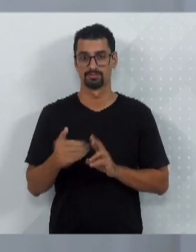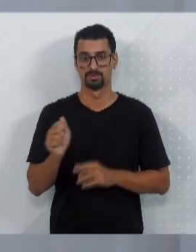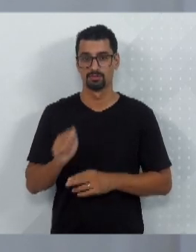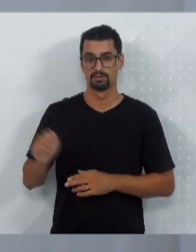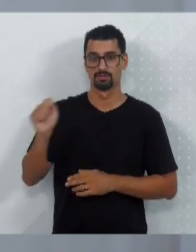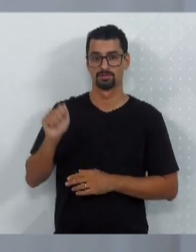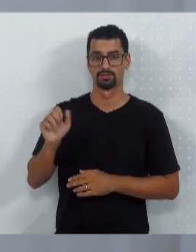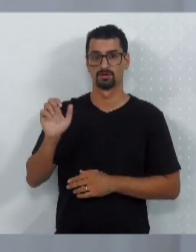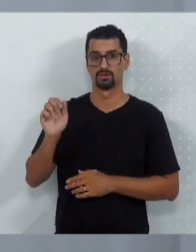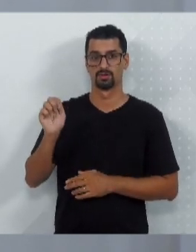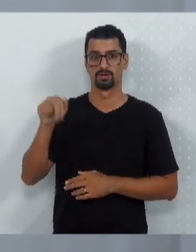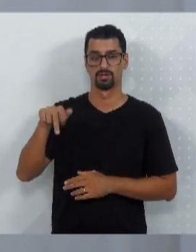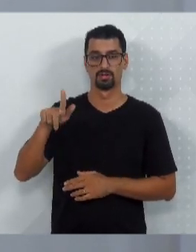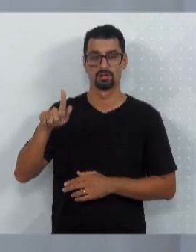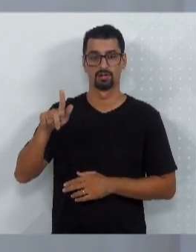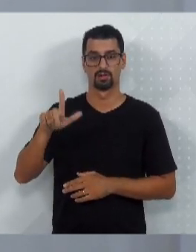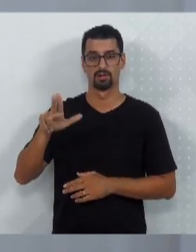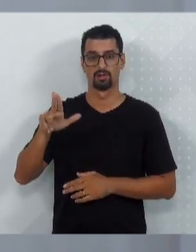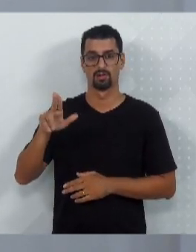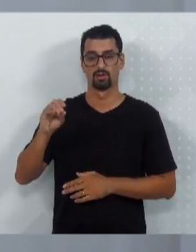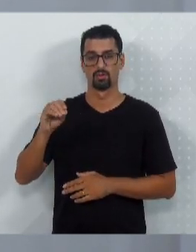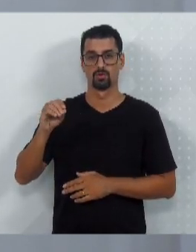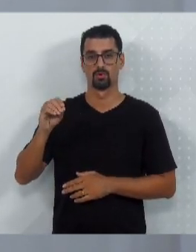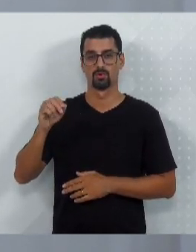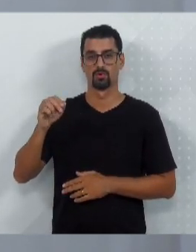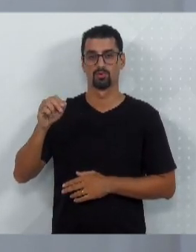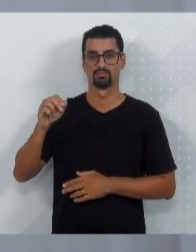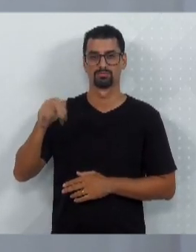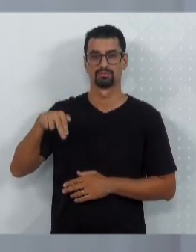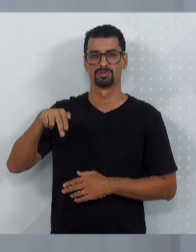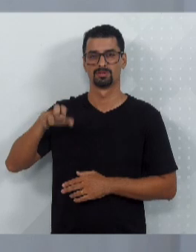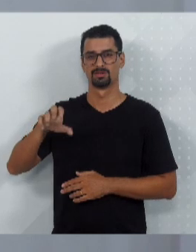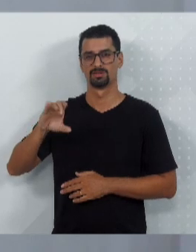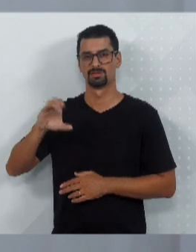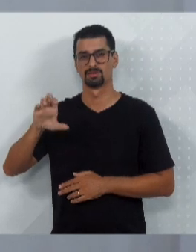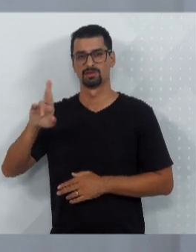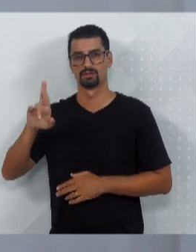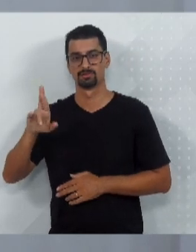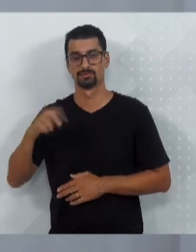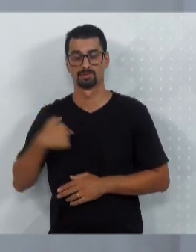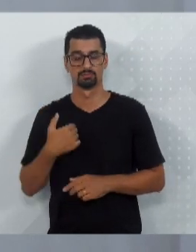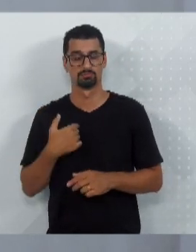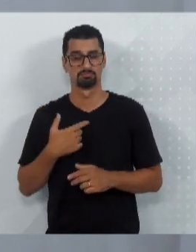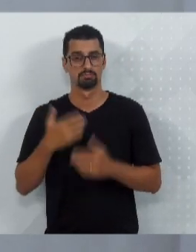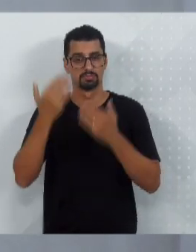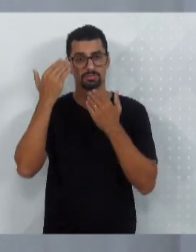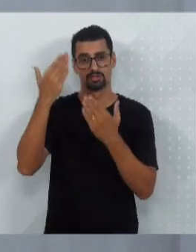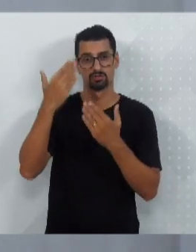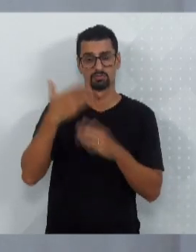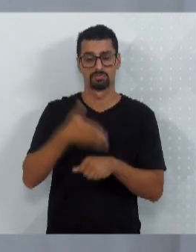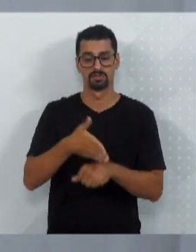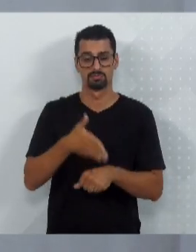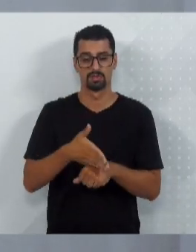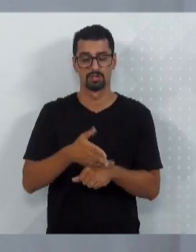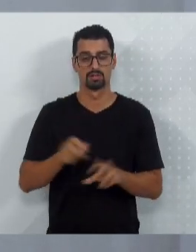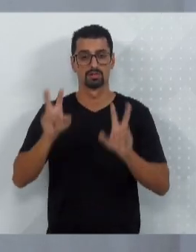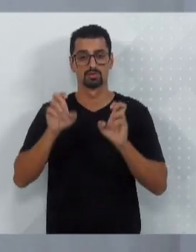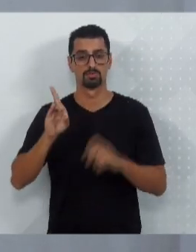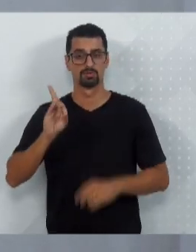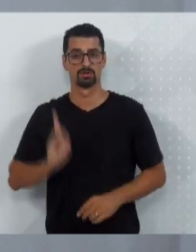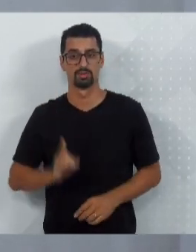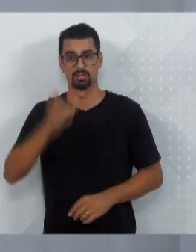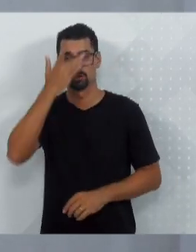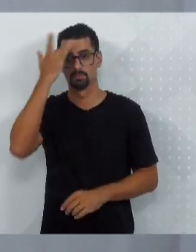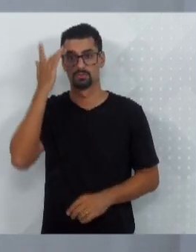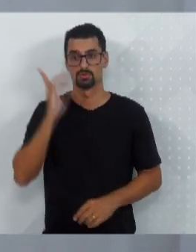agradeço o convite para fazer parte dessa audiência pública sobre direitos das pessoas